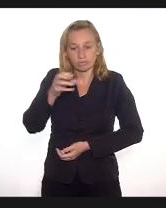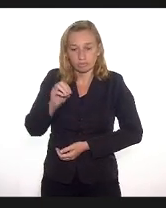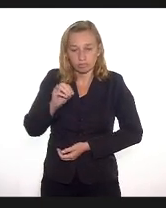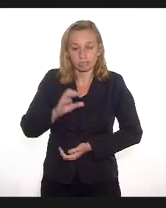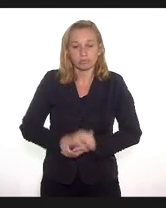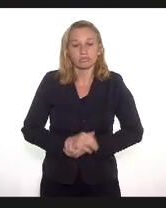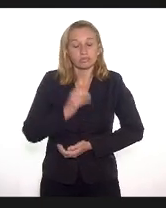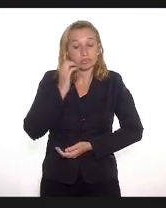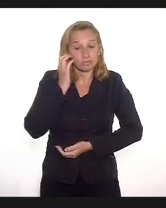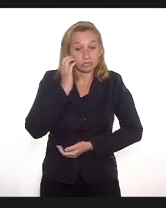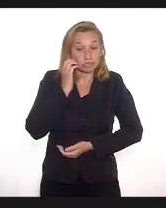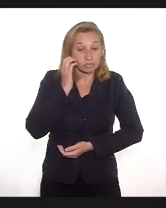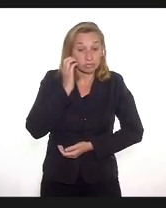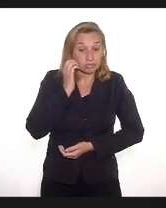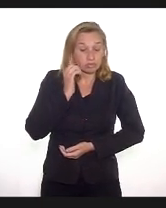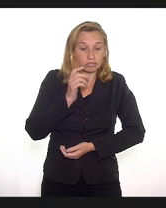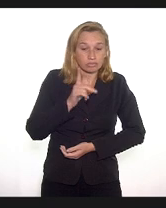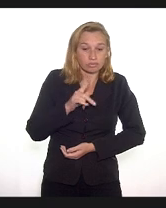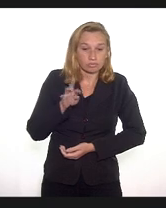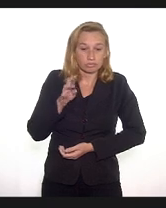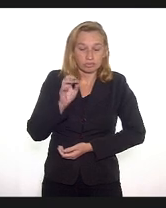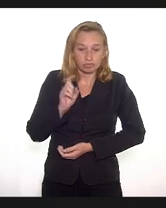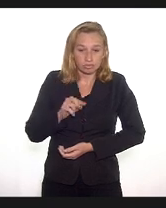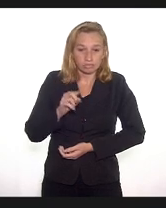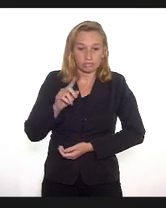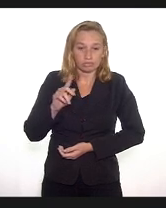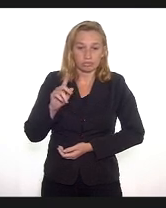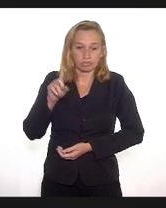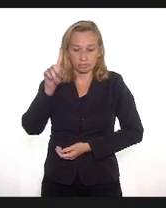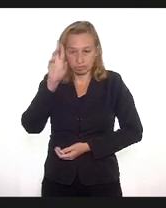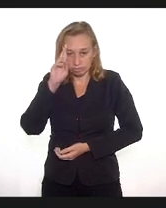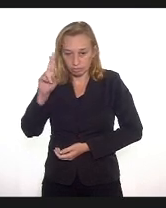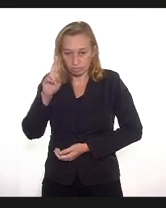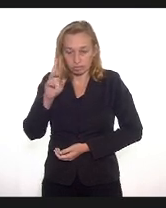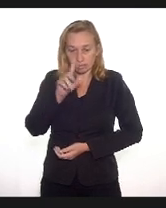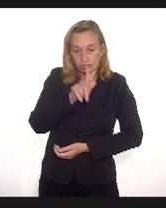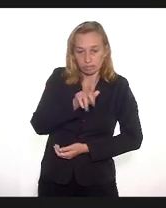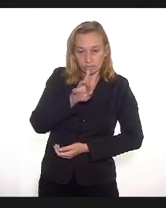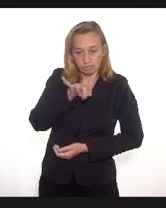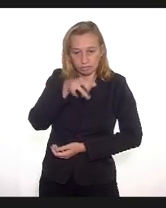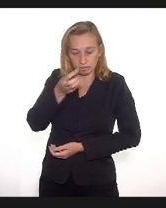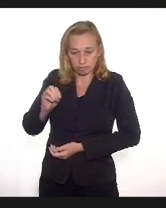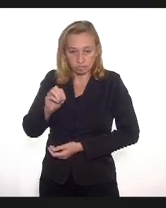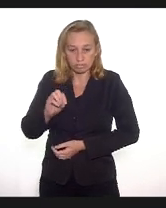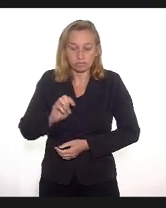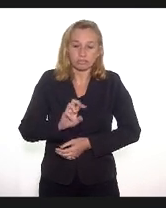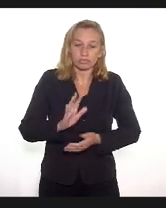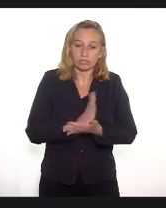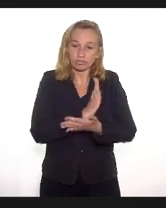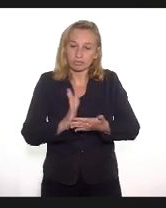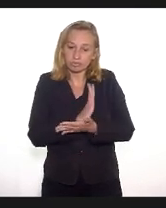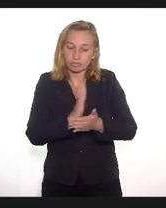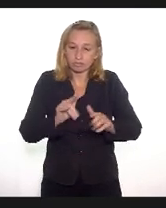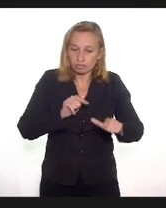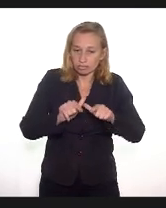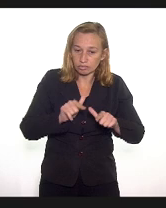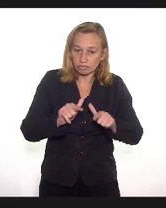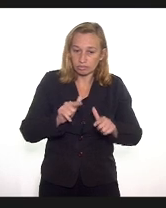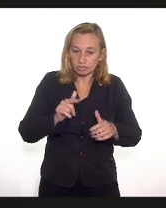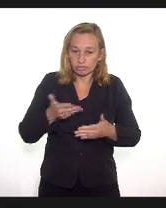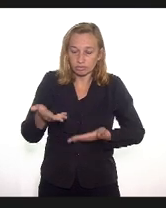Ribeiro. E como pró-reitor de graduação, temos algumas iniciativas e parcerias